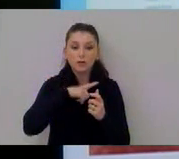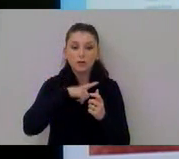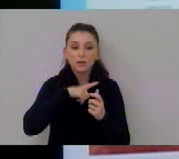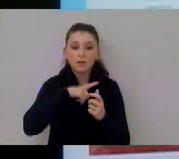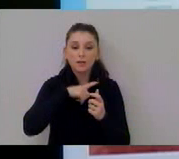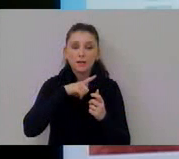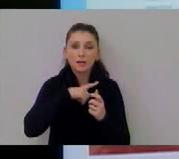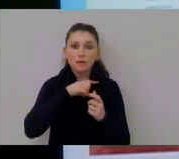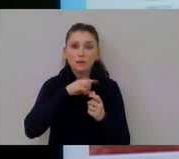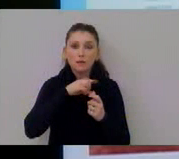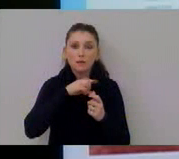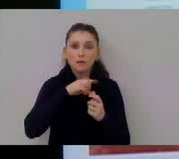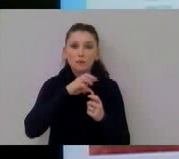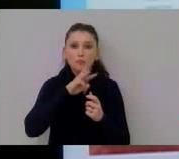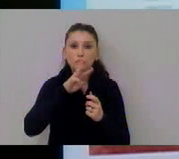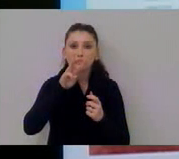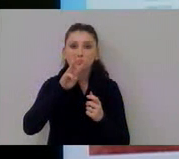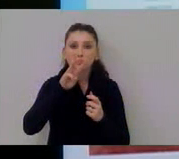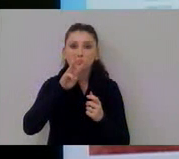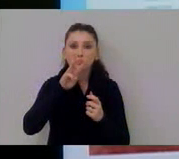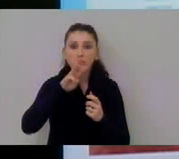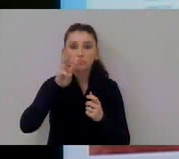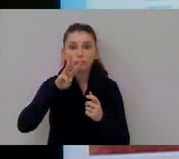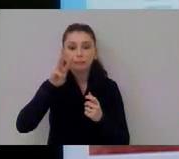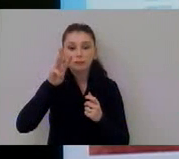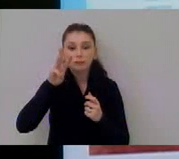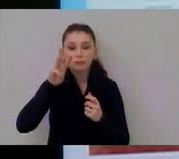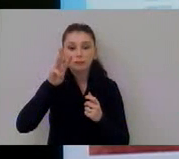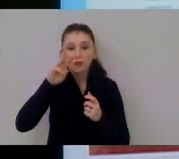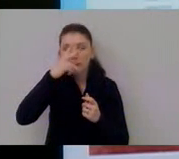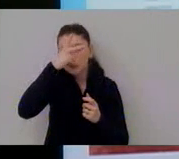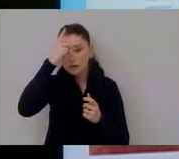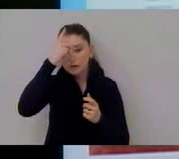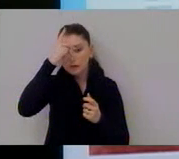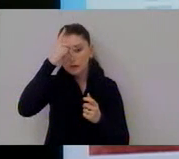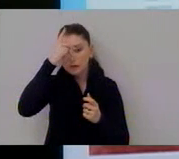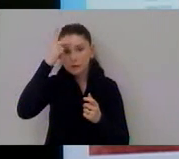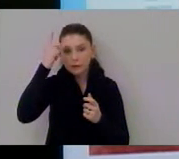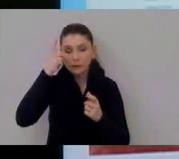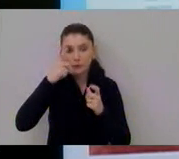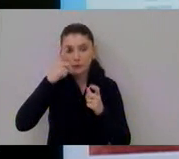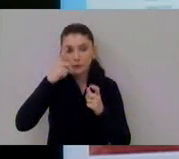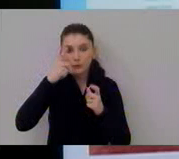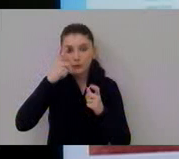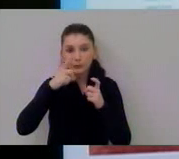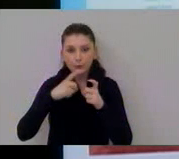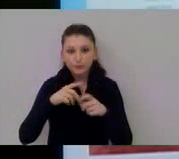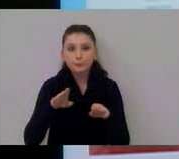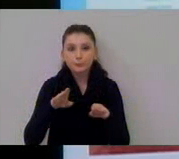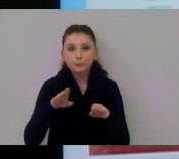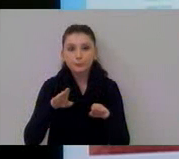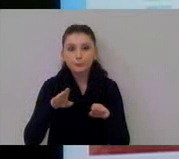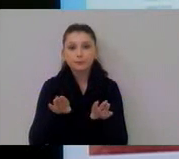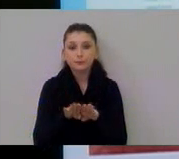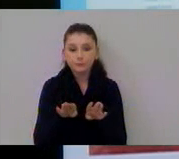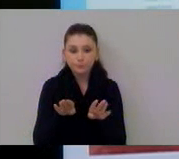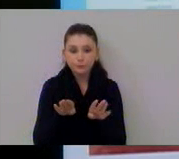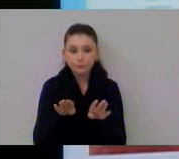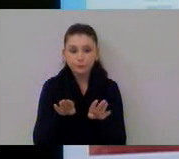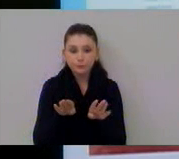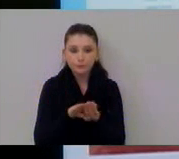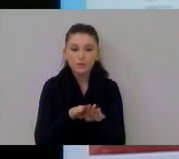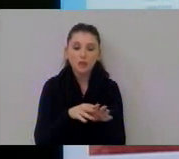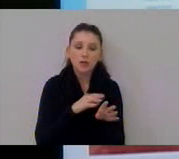aconteceu uma reunião com lideranças ali do bairro Ana Maria,